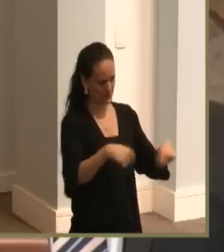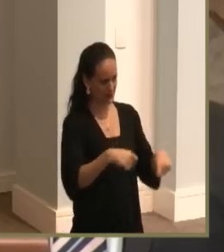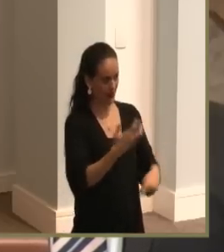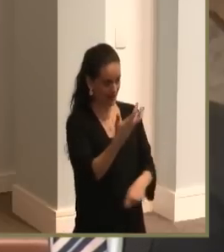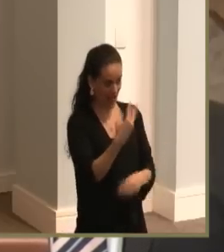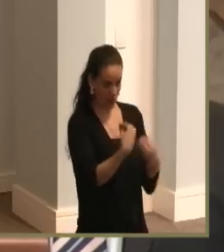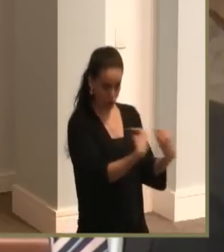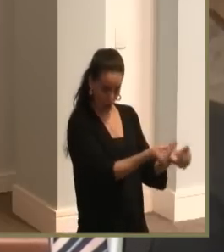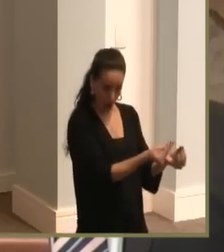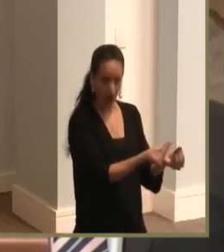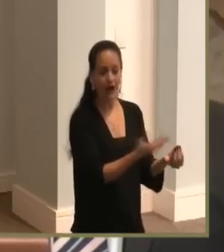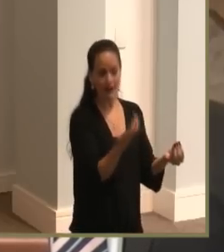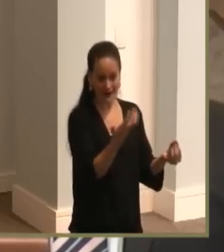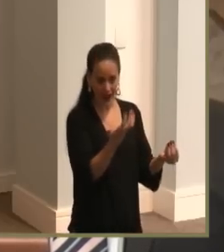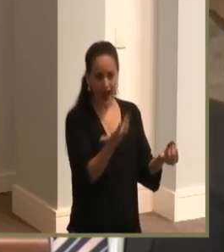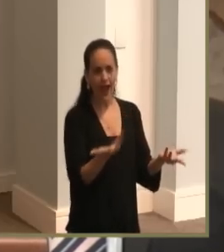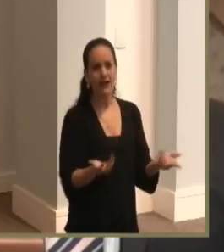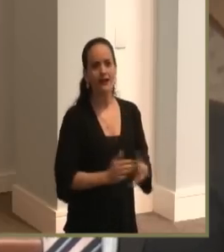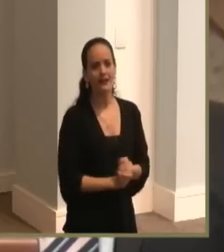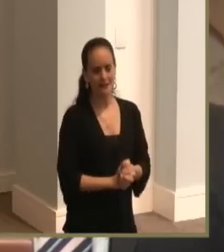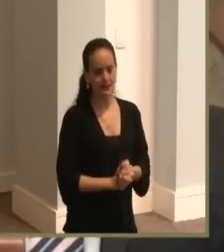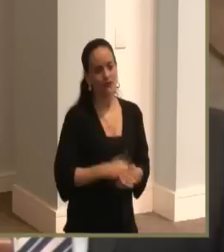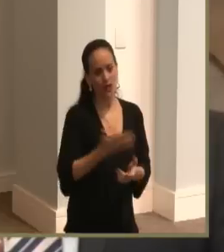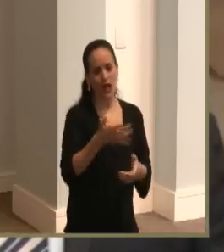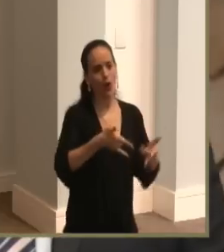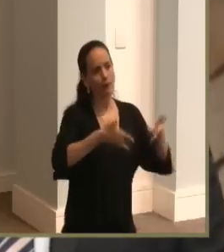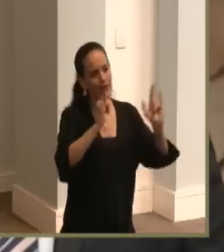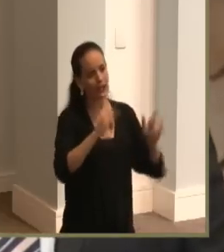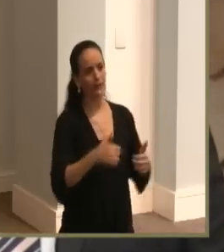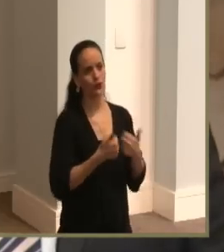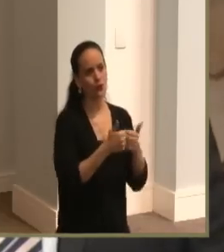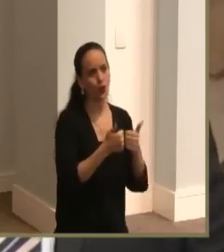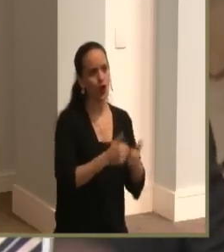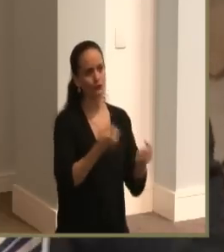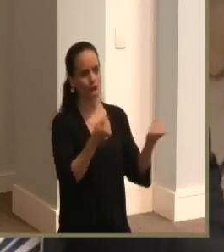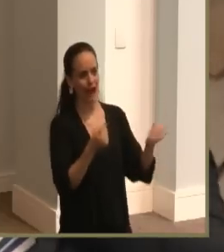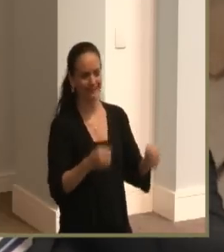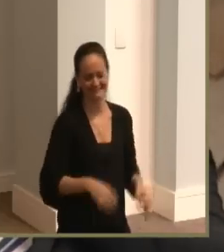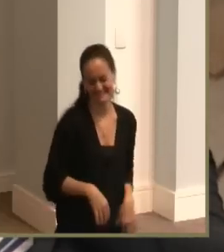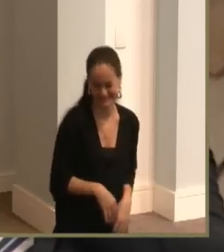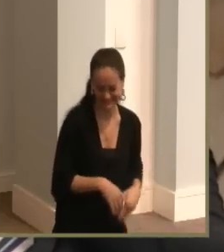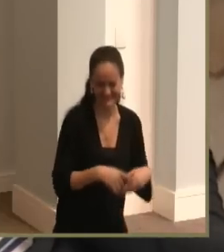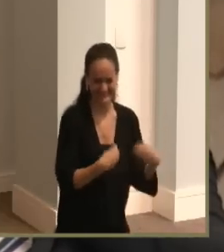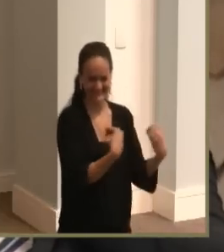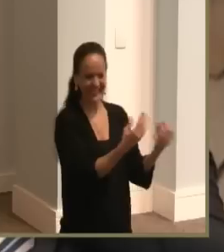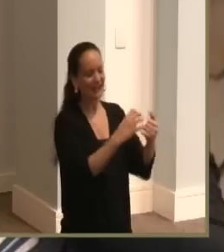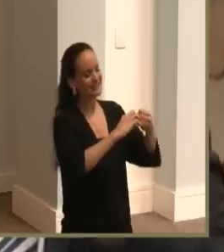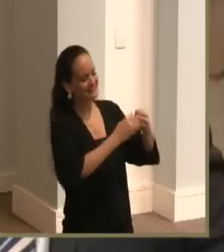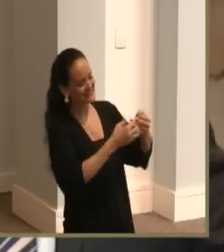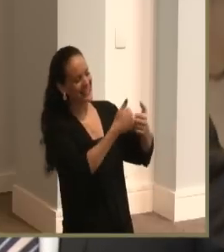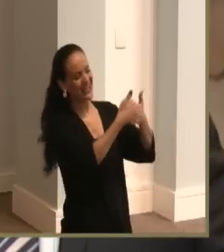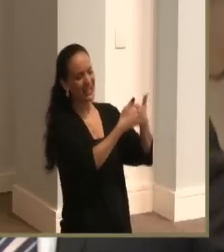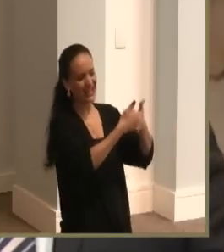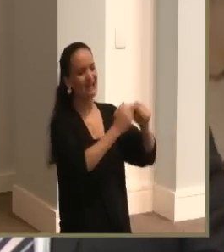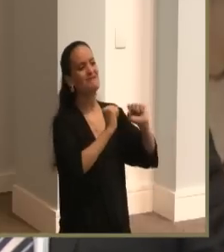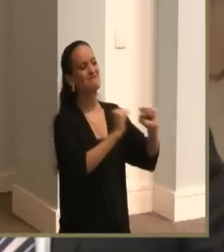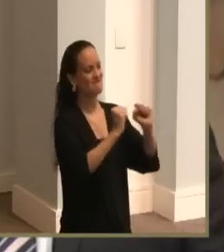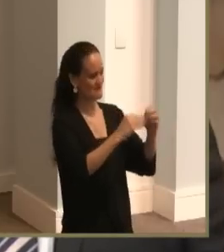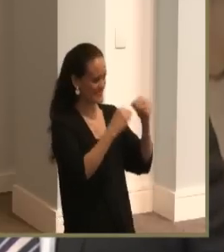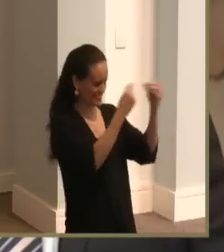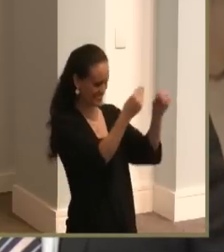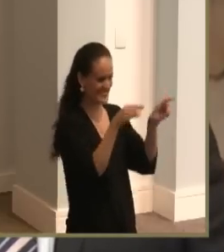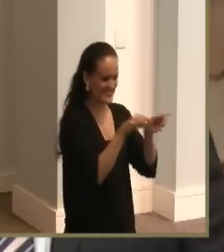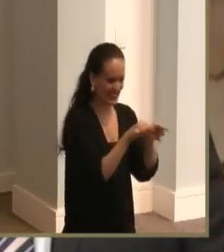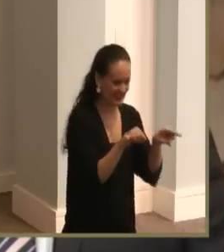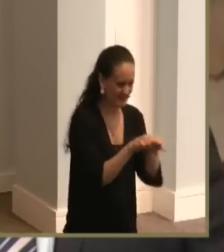se você quiser doar algum apartamento, carro, um ônibus, tá certo? Um quilo de feijão, um quilo de farinha. Se